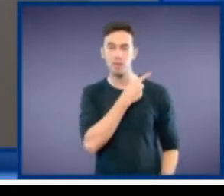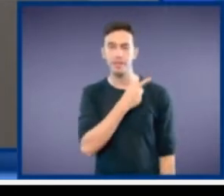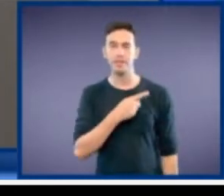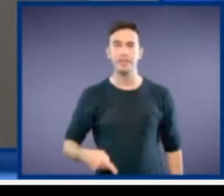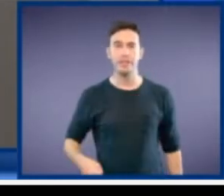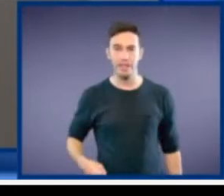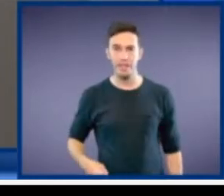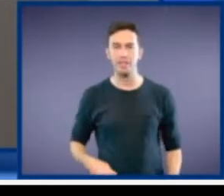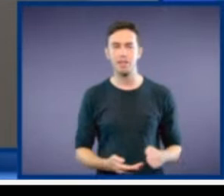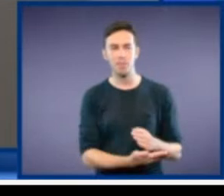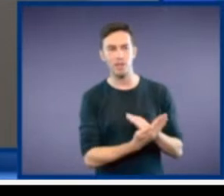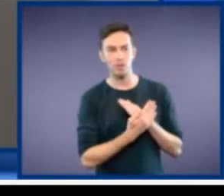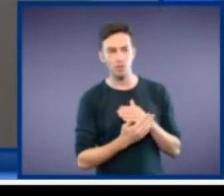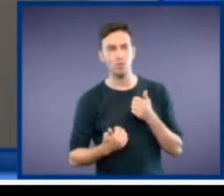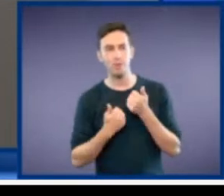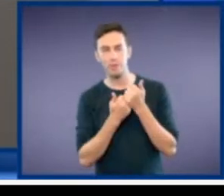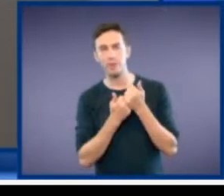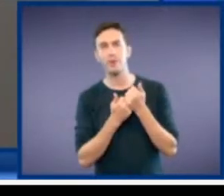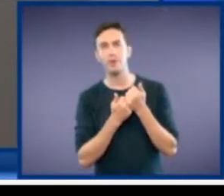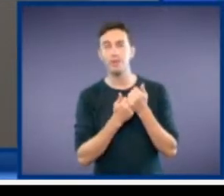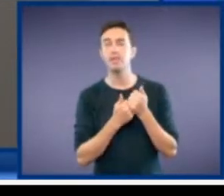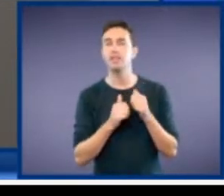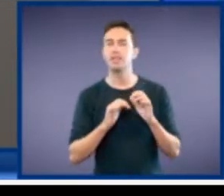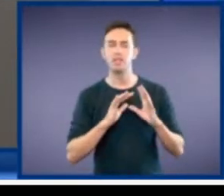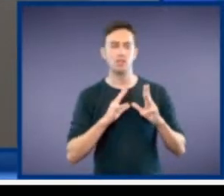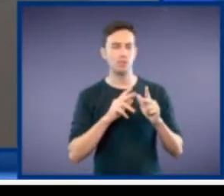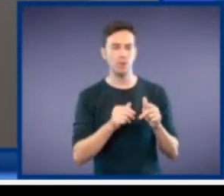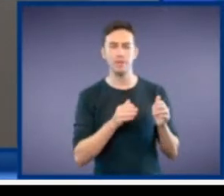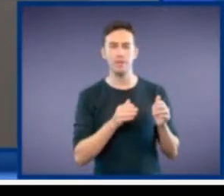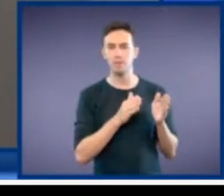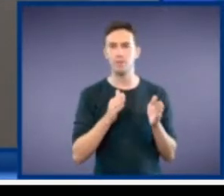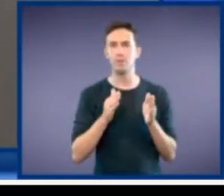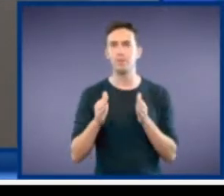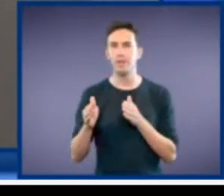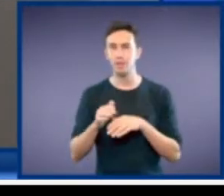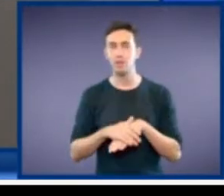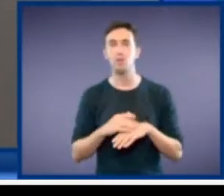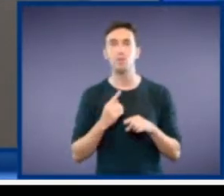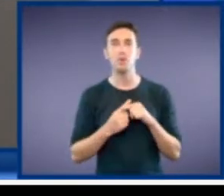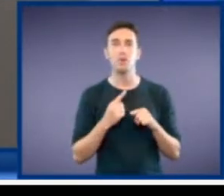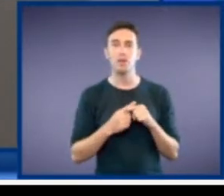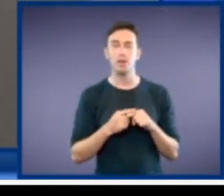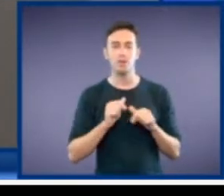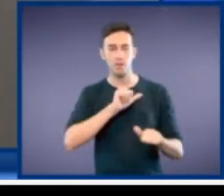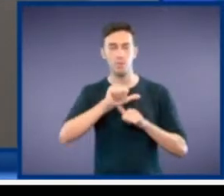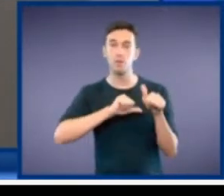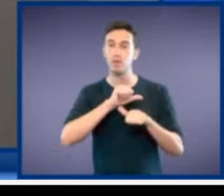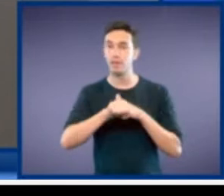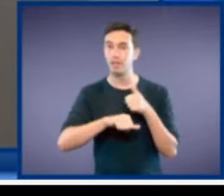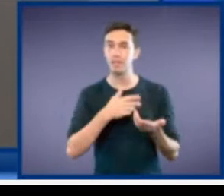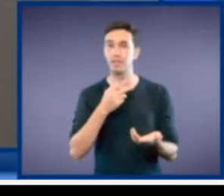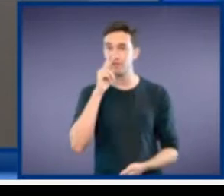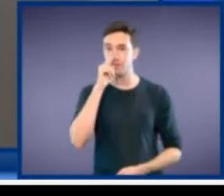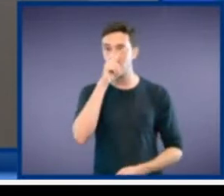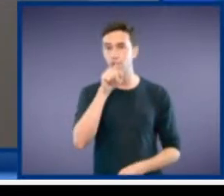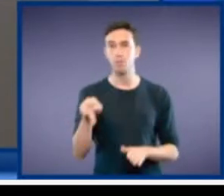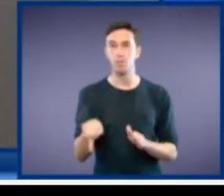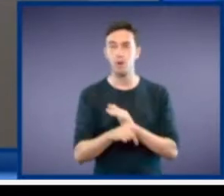me apoiou em todos os momentos, porque foi uma mudança importante de atuação do